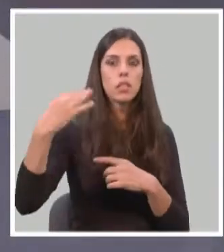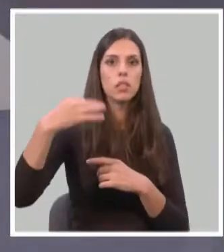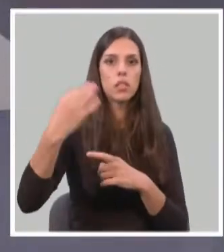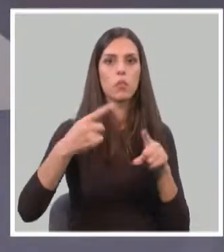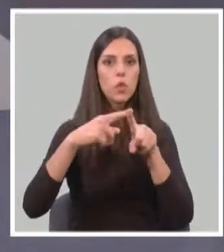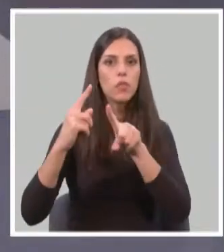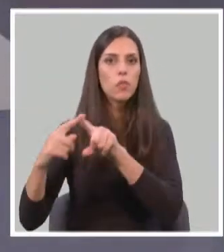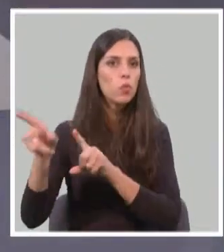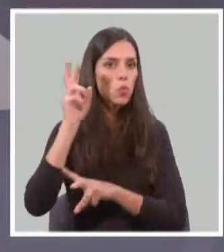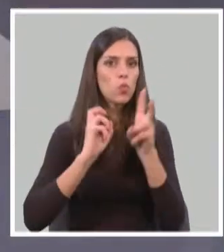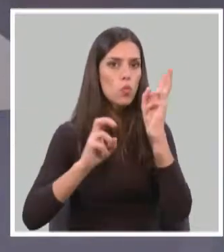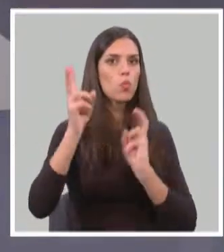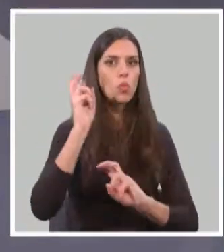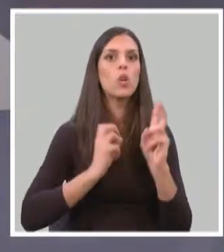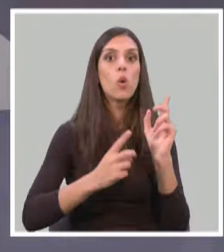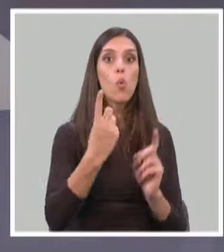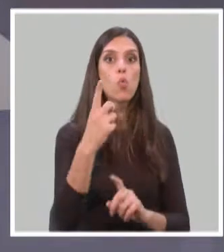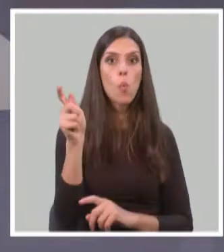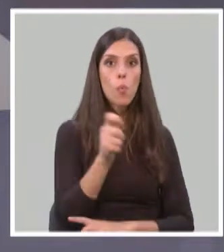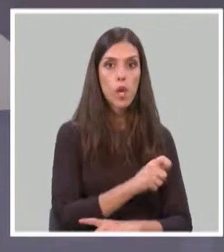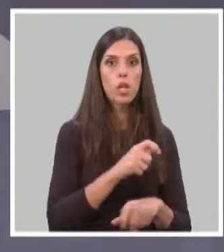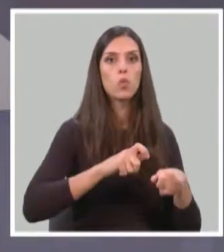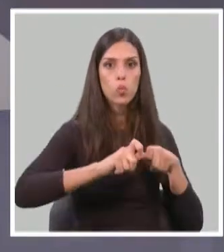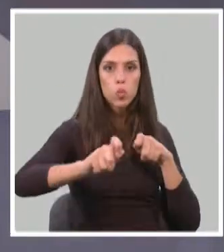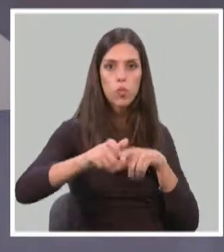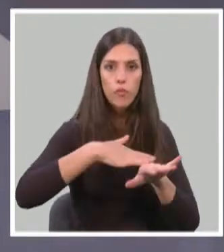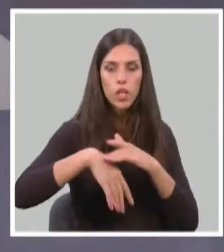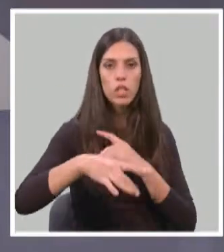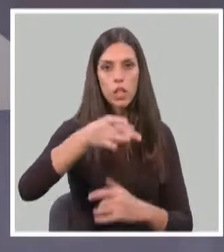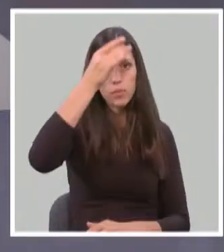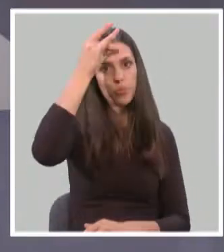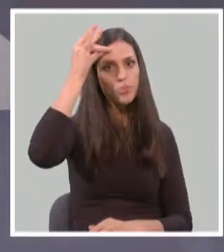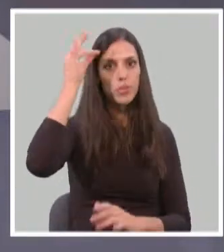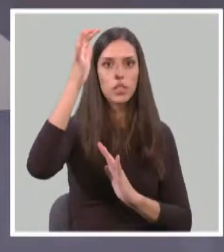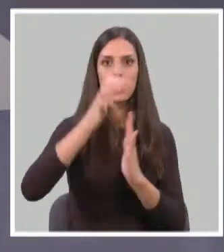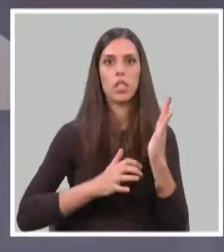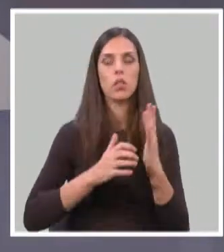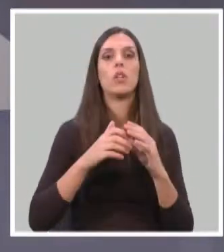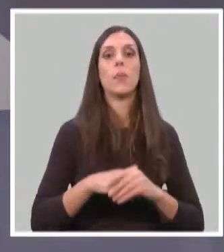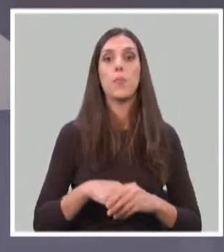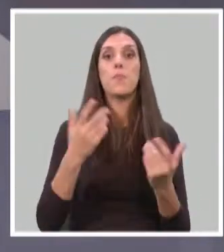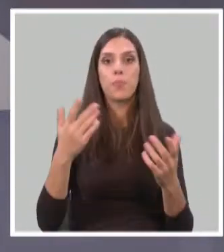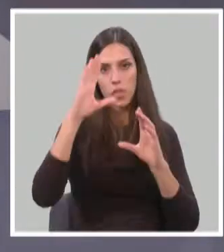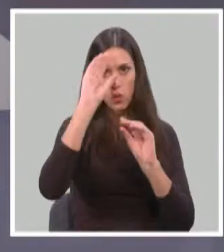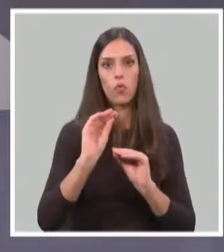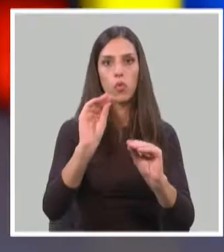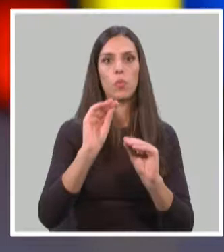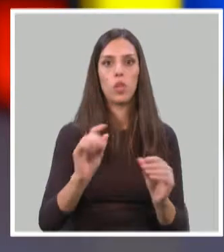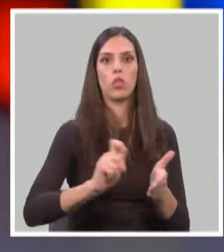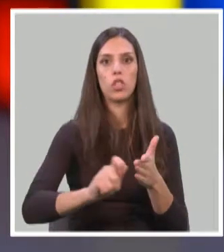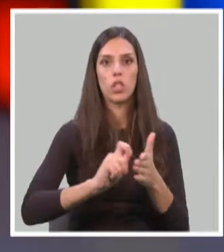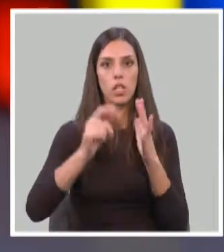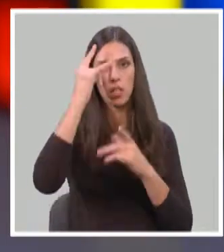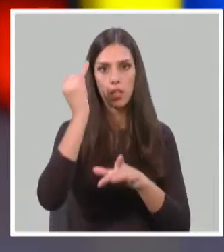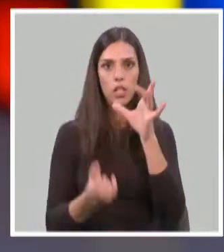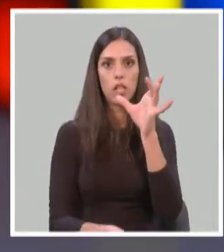palavras. E ao fim de um mês a fazer isto, tinha o texto todo na cabeça. É formador de escrita